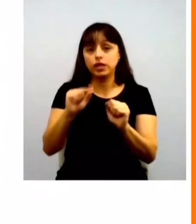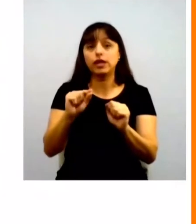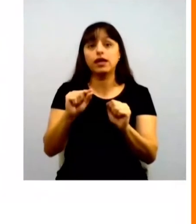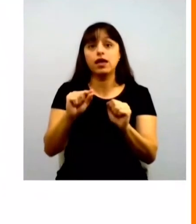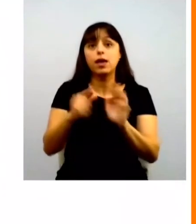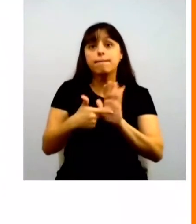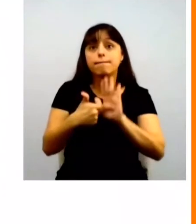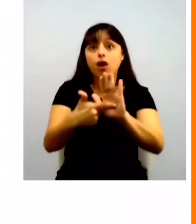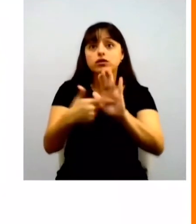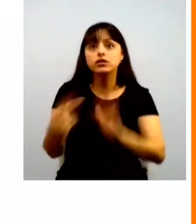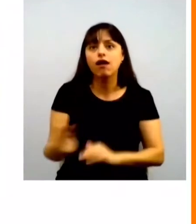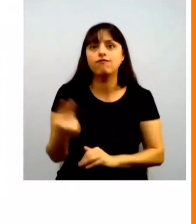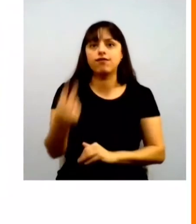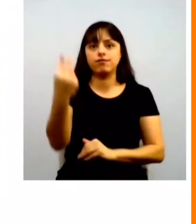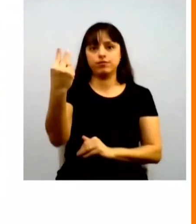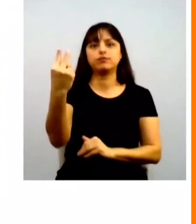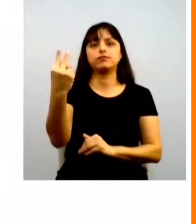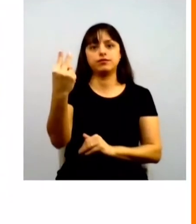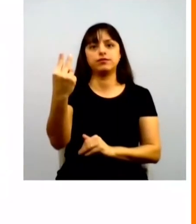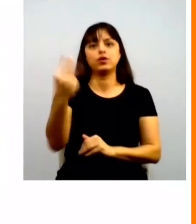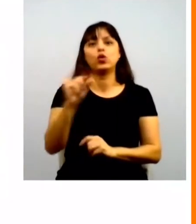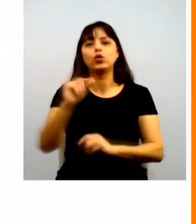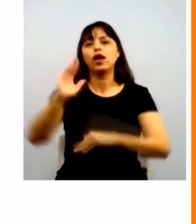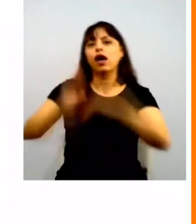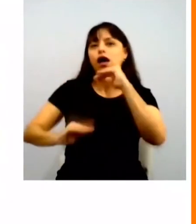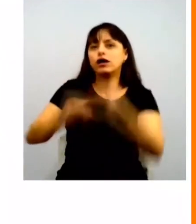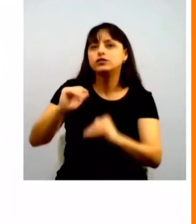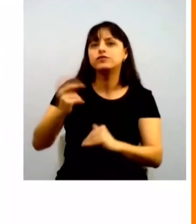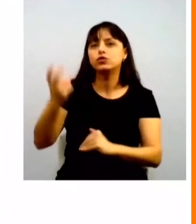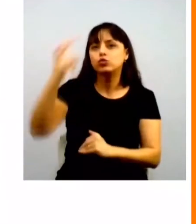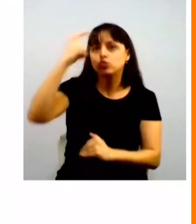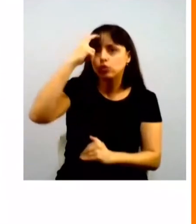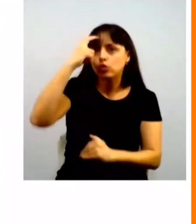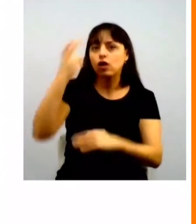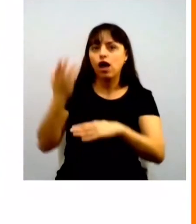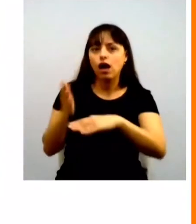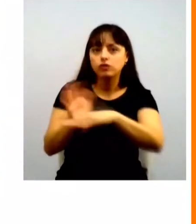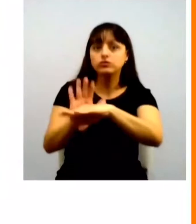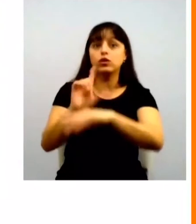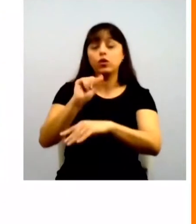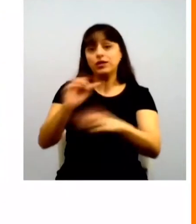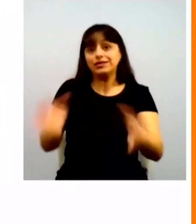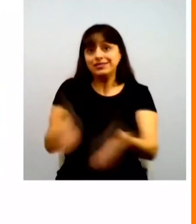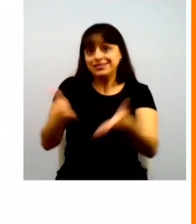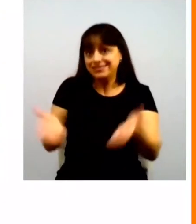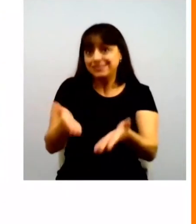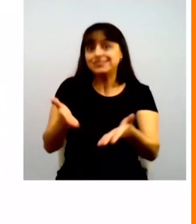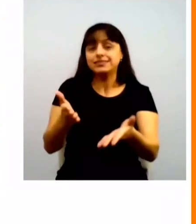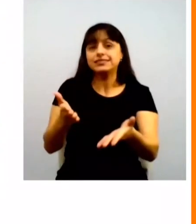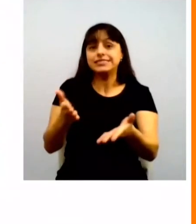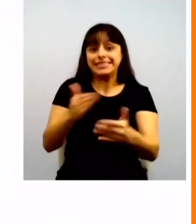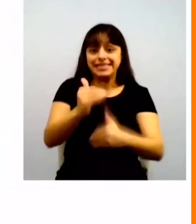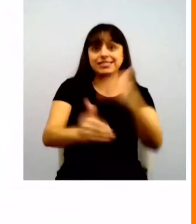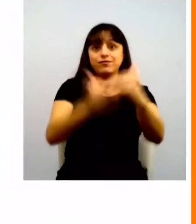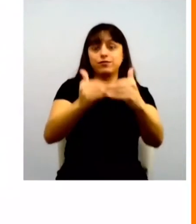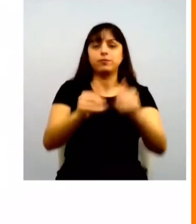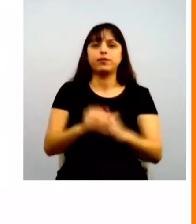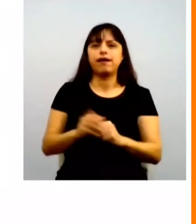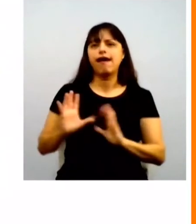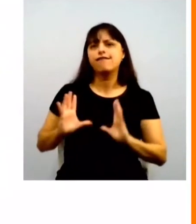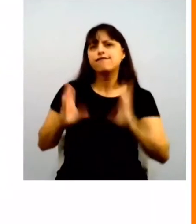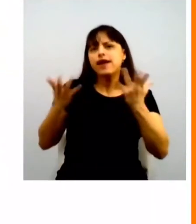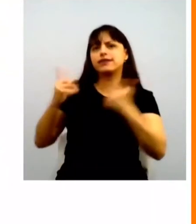aporta actividades culturales a dinâmicas de desenvolvimento. Por exemplo, uma festa. Uma festa é uma fiesta, é uma tradição,